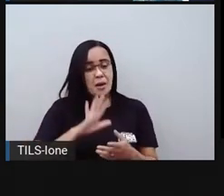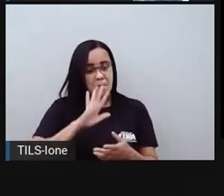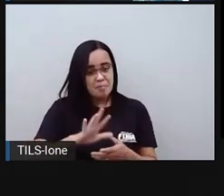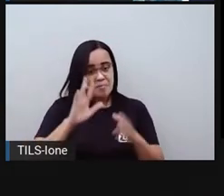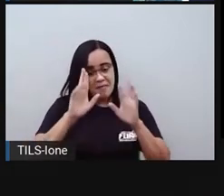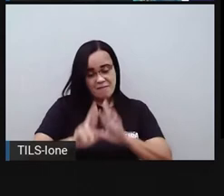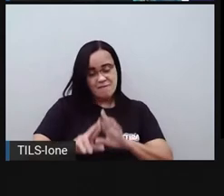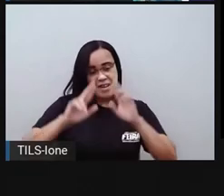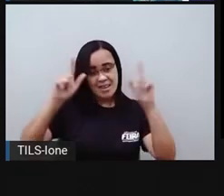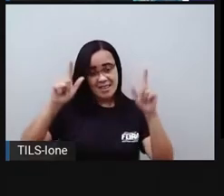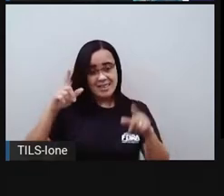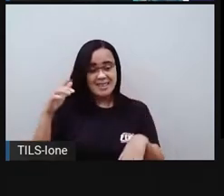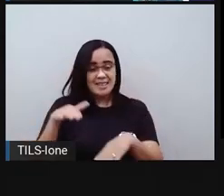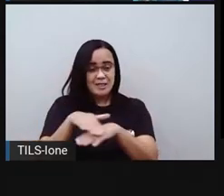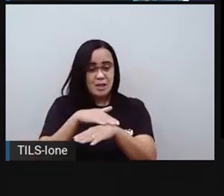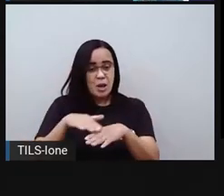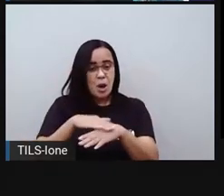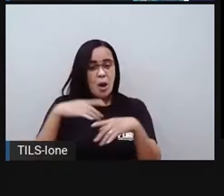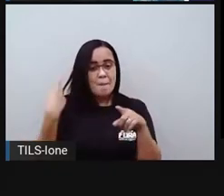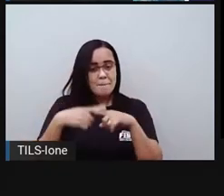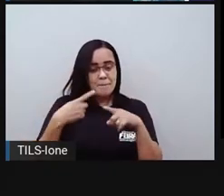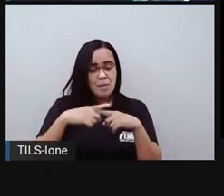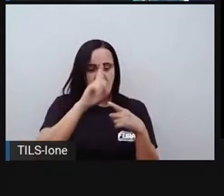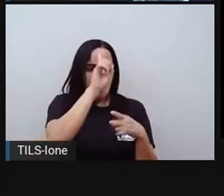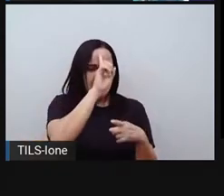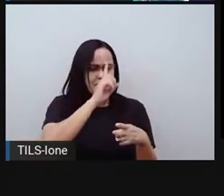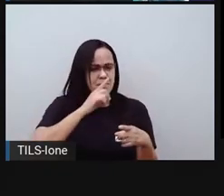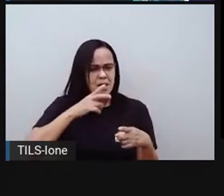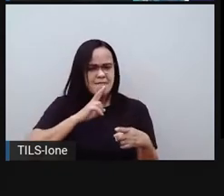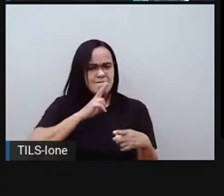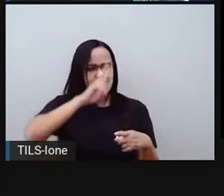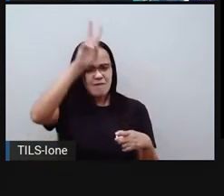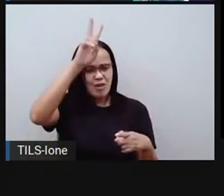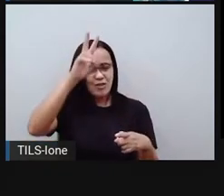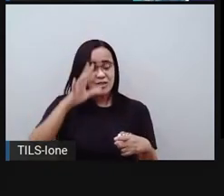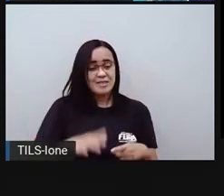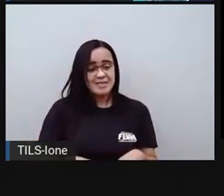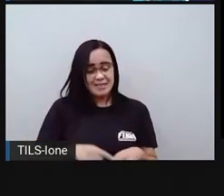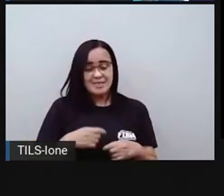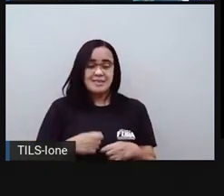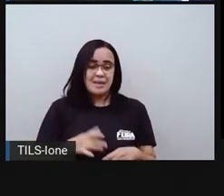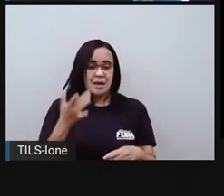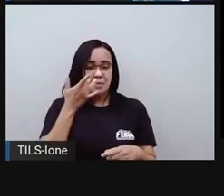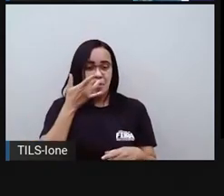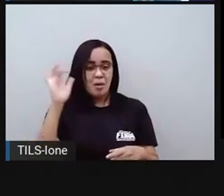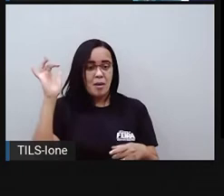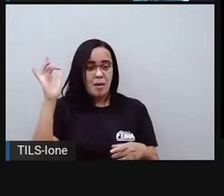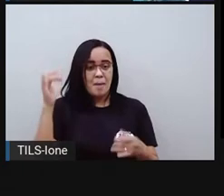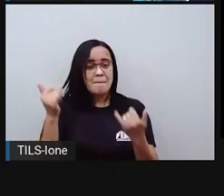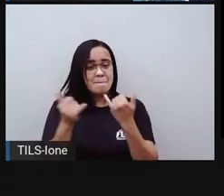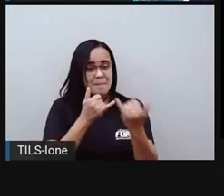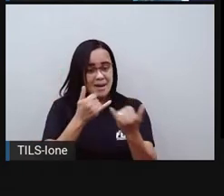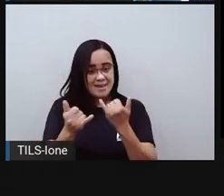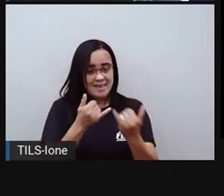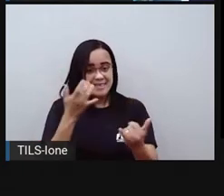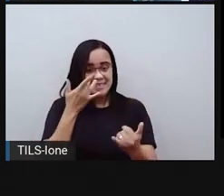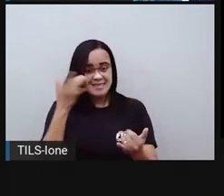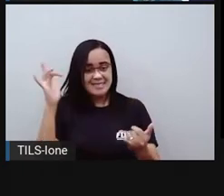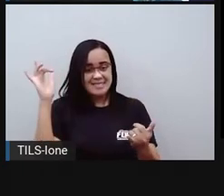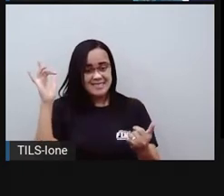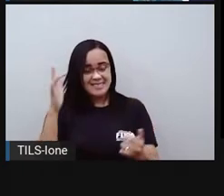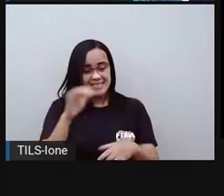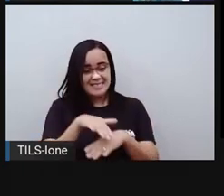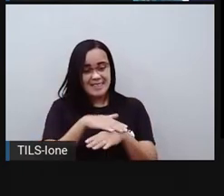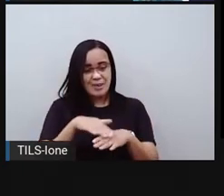bem douradinho, bem alourado, né? Por isso parece que ele é chamado de mico-leão-dourado. Isso, e ele também é um animal que está quase em